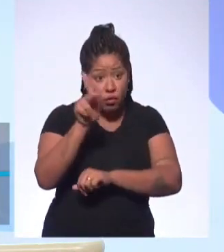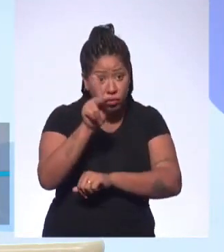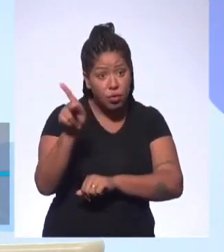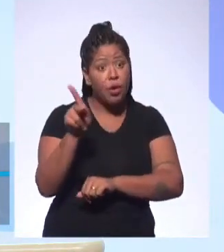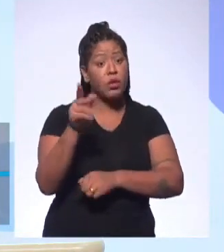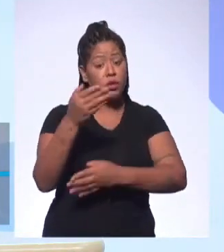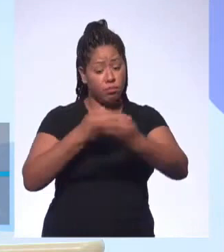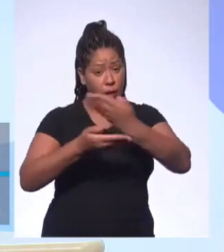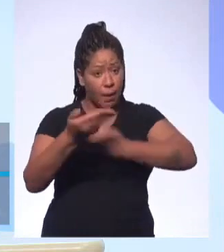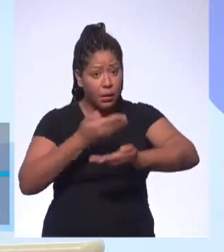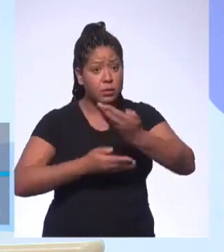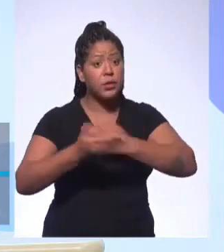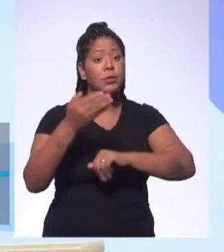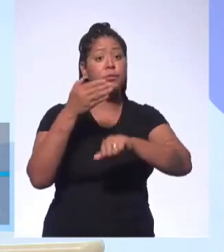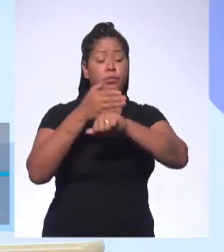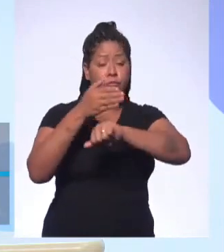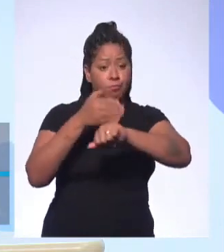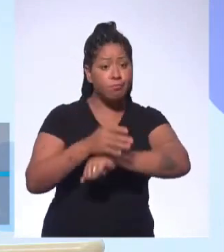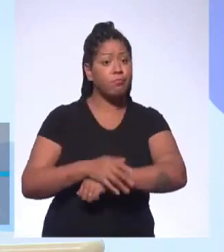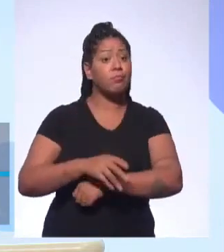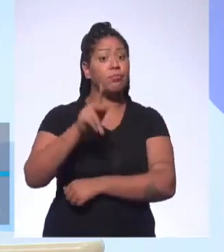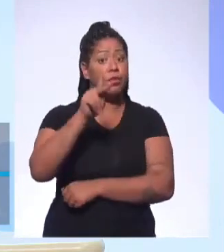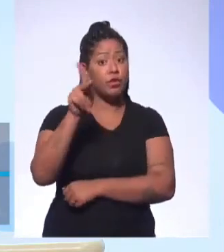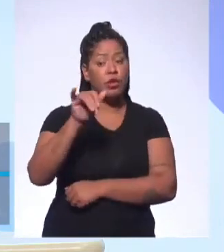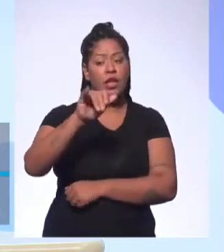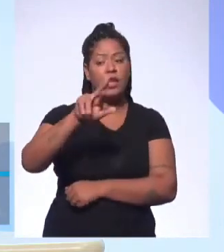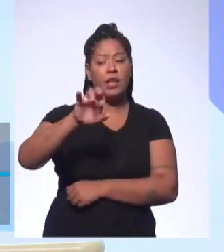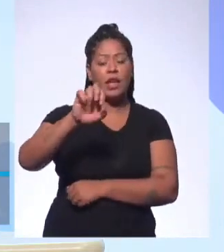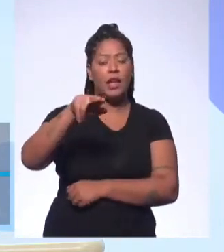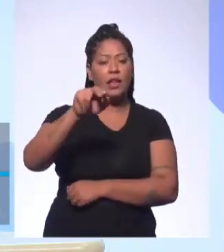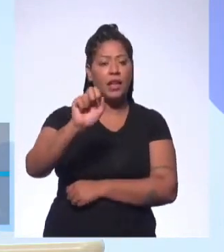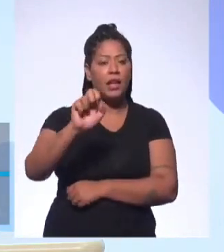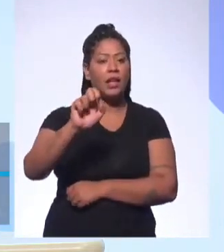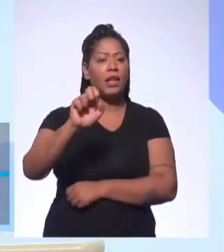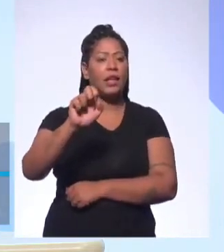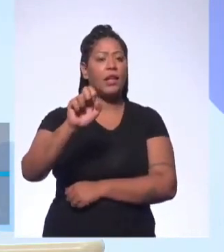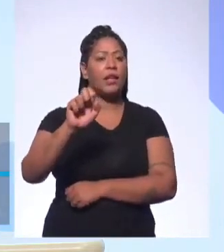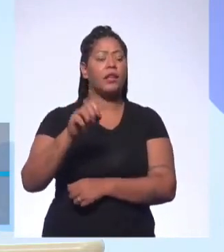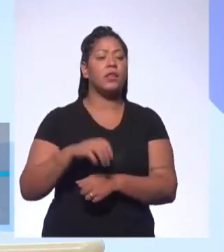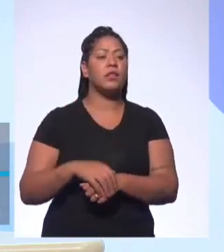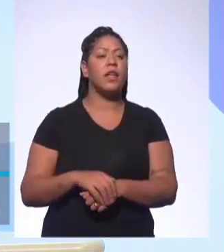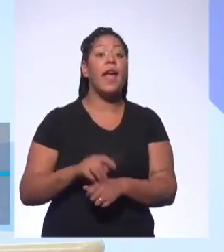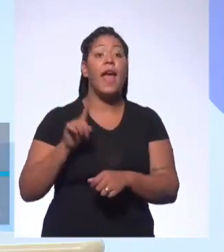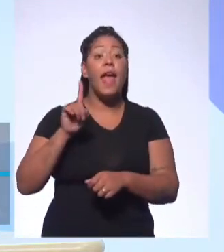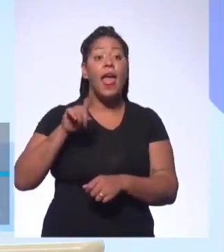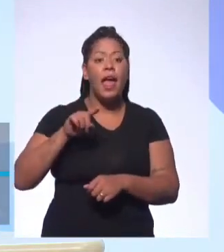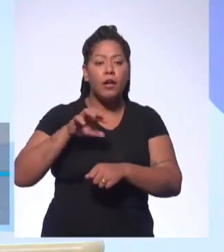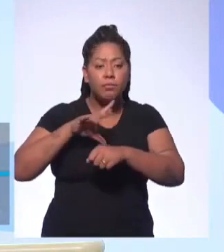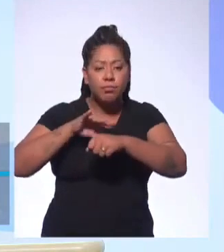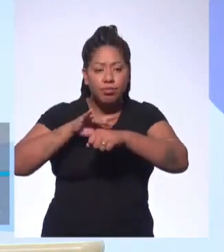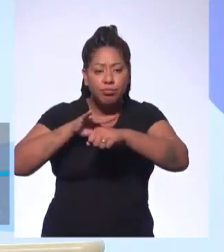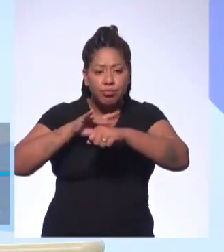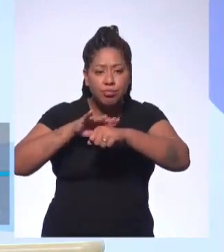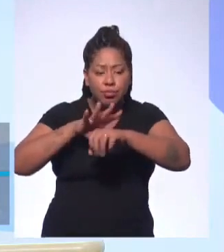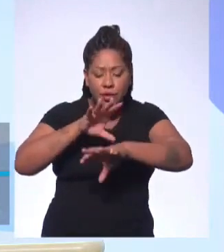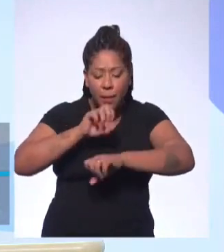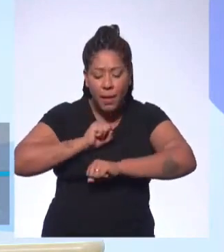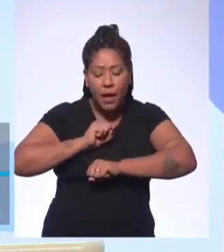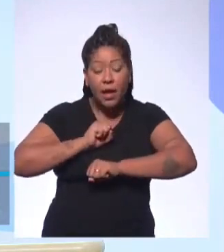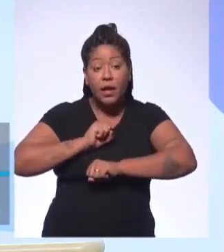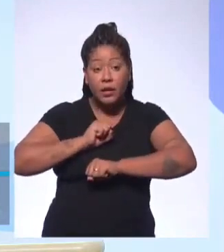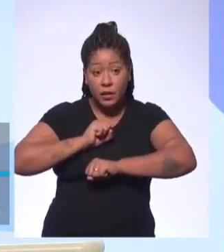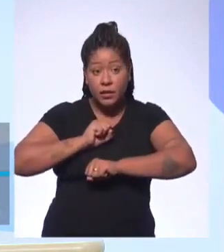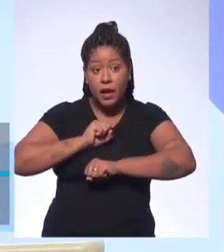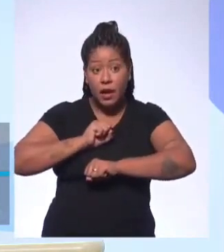Irene, que está aí desde o comecinho da manhã, aí na nossa primeira aula, colocou que a infecção transmitida por contato sexual, causada